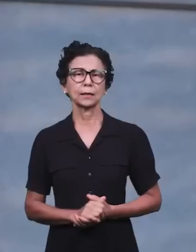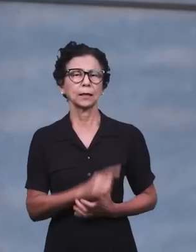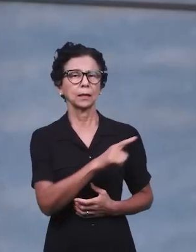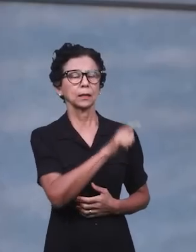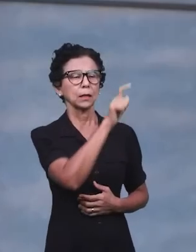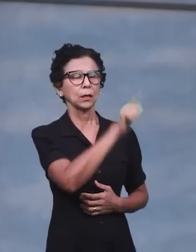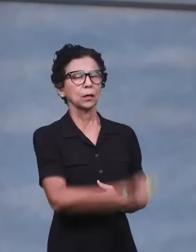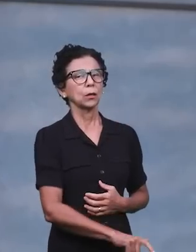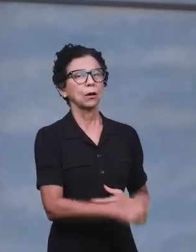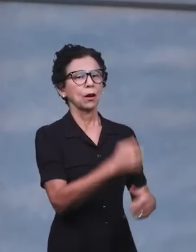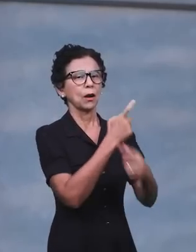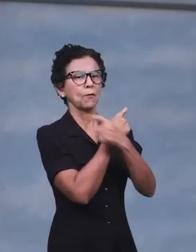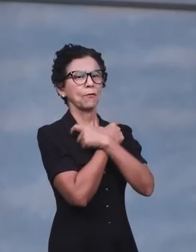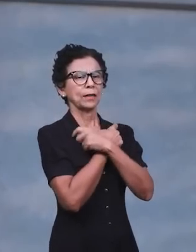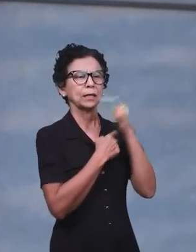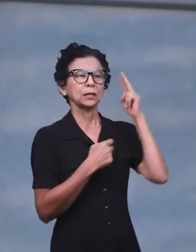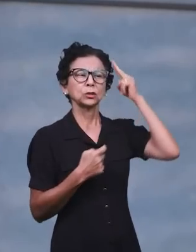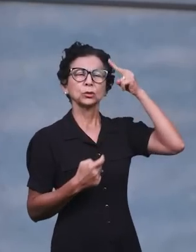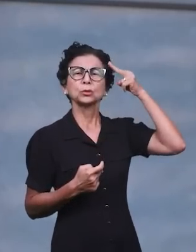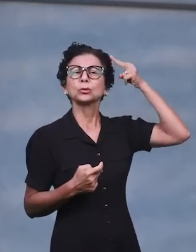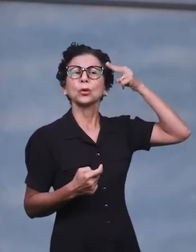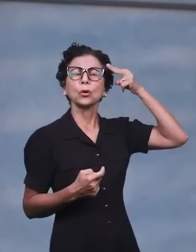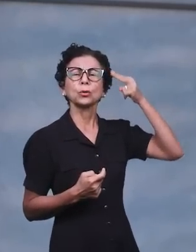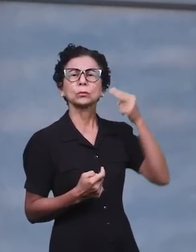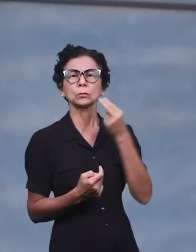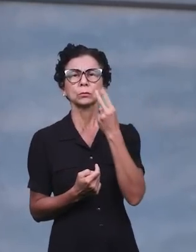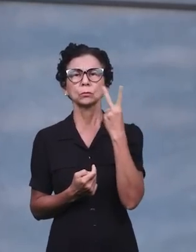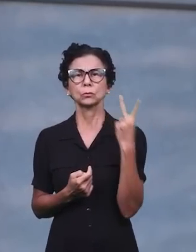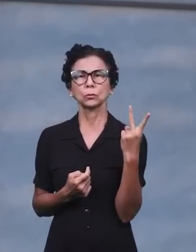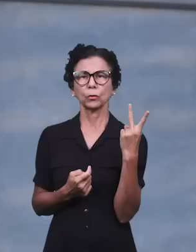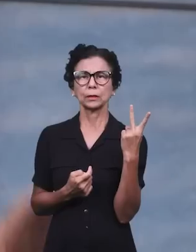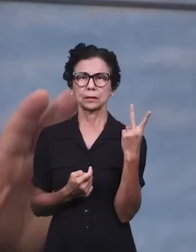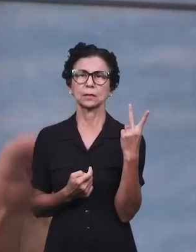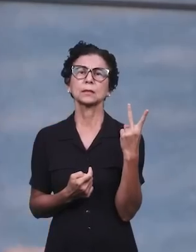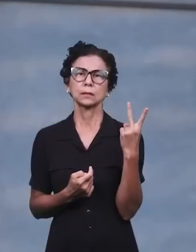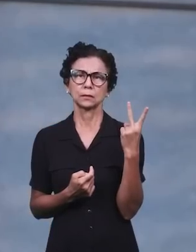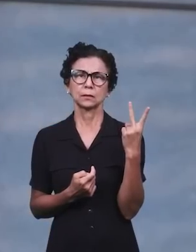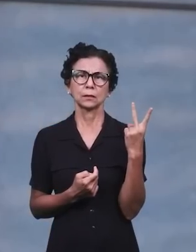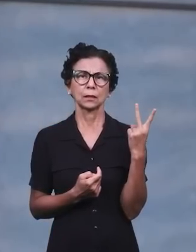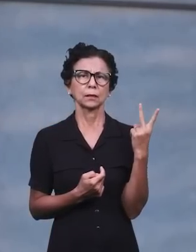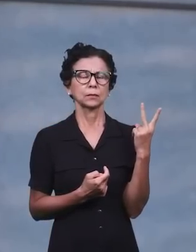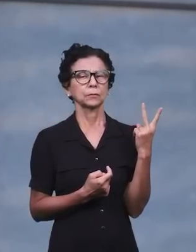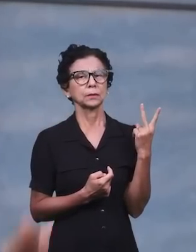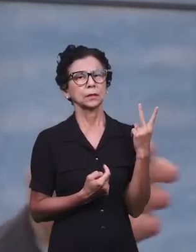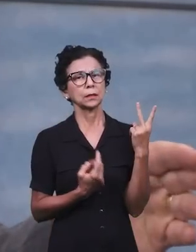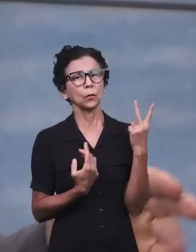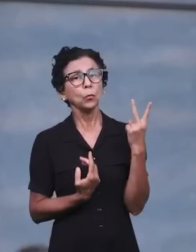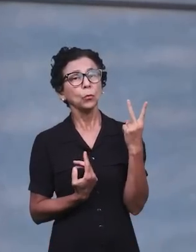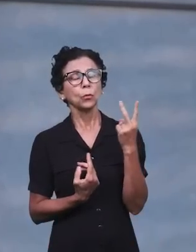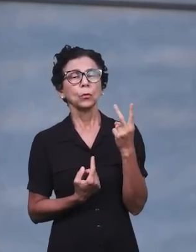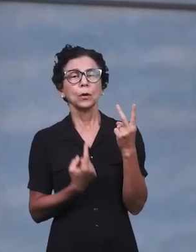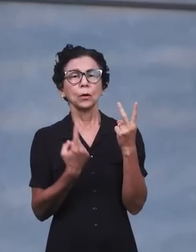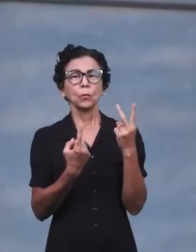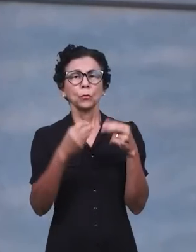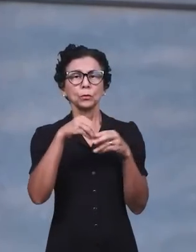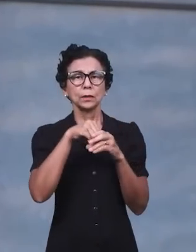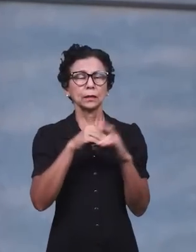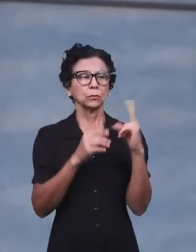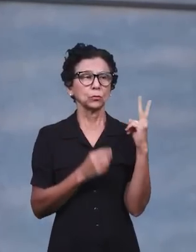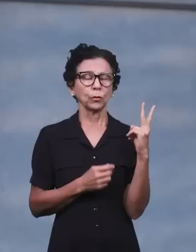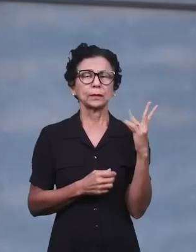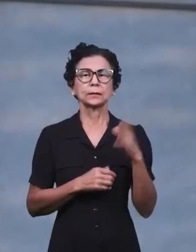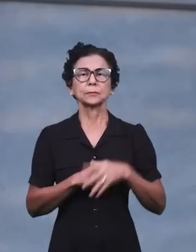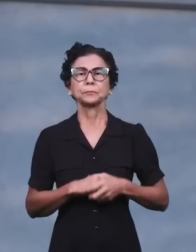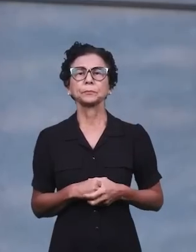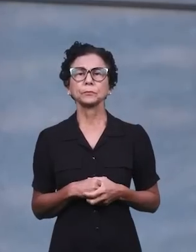teve o sonho, 2 sonhos. Você fala, por quê? O sonho foi 2 vezes. Não, o sonho é um só, mas Deus tem pressa para fazer.